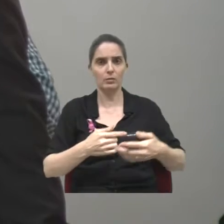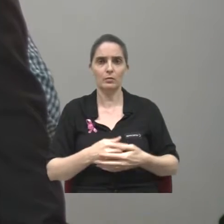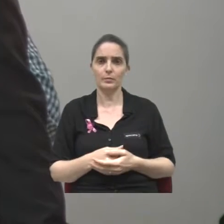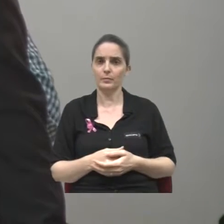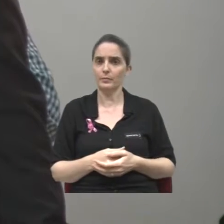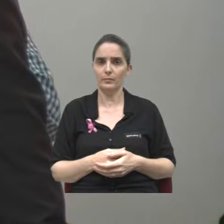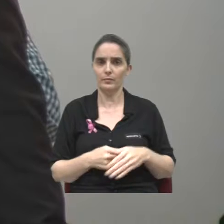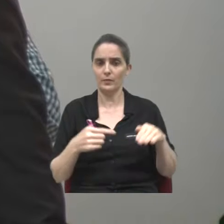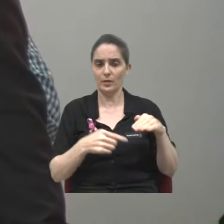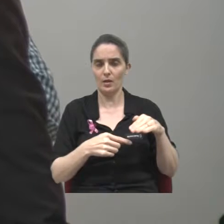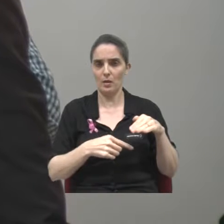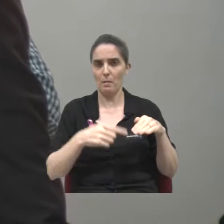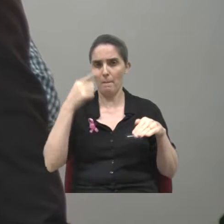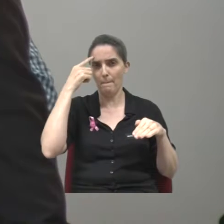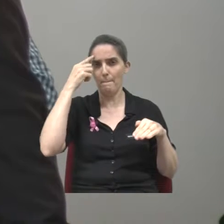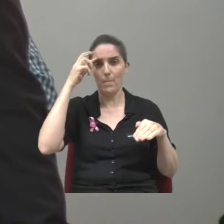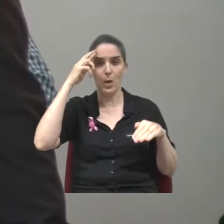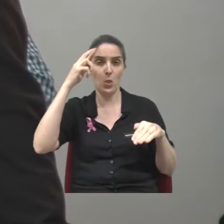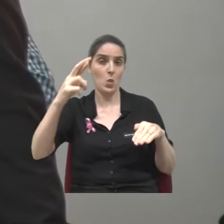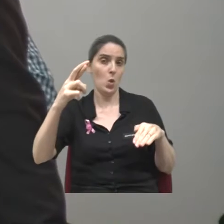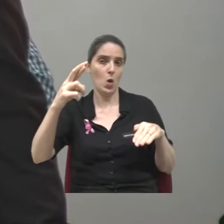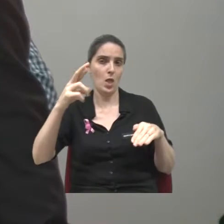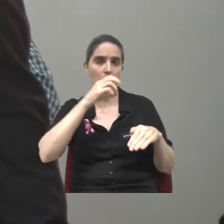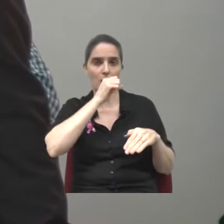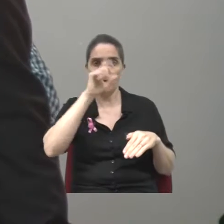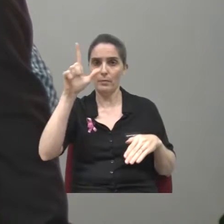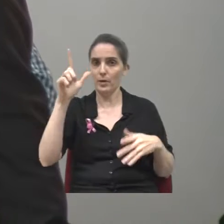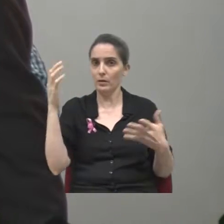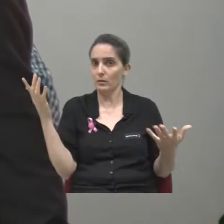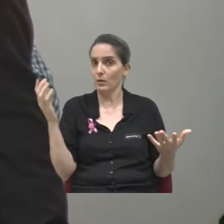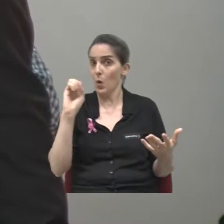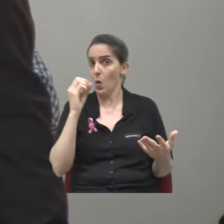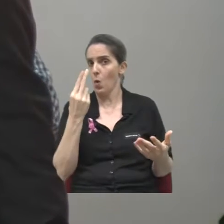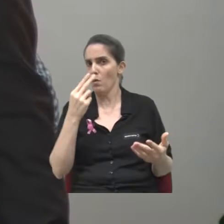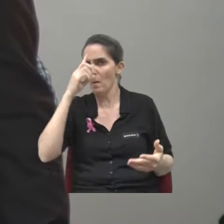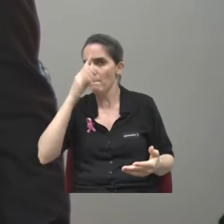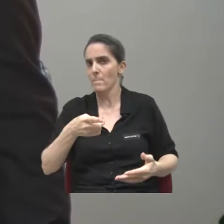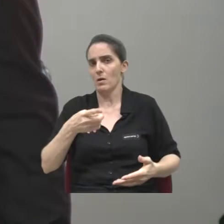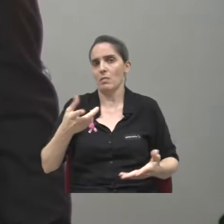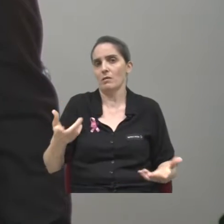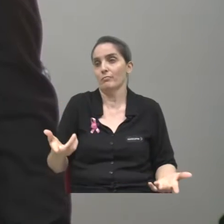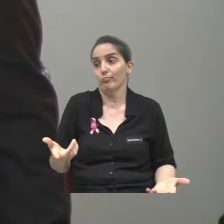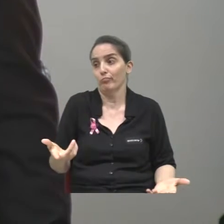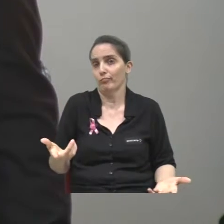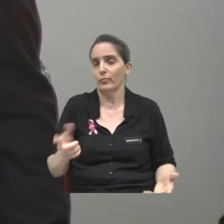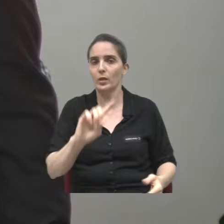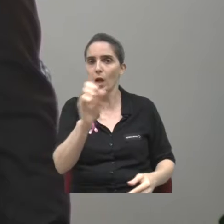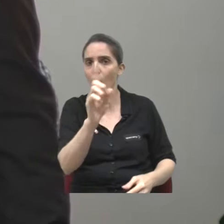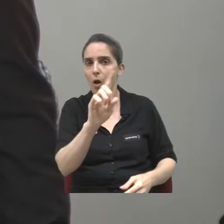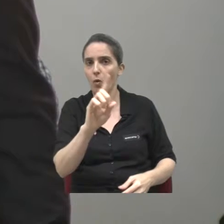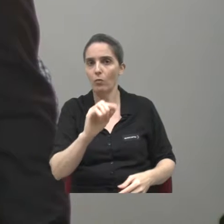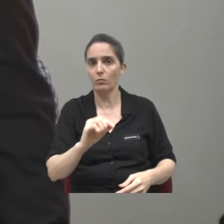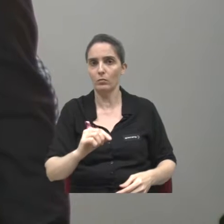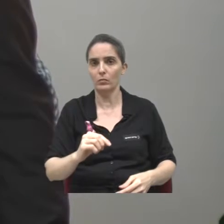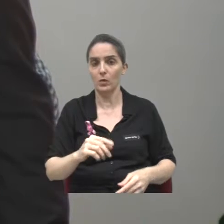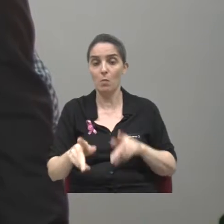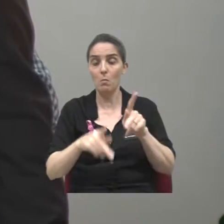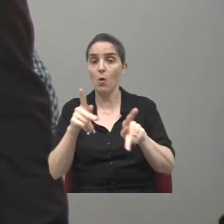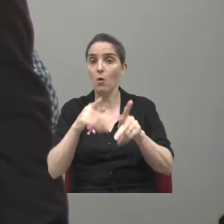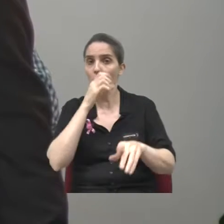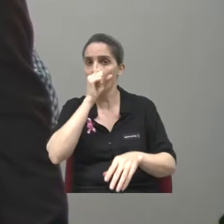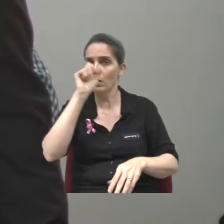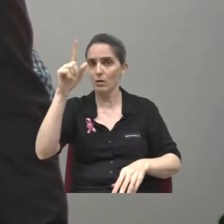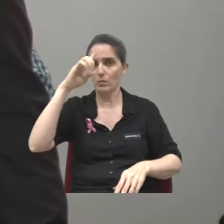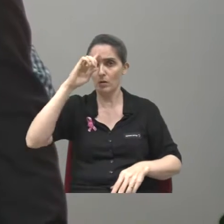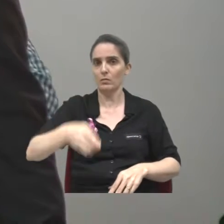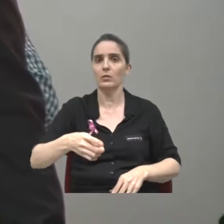Limeira. Ou de que manda em Limeira. Não, quem manda em Limeira são os limeirenses. E nós estamos aqui para representar eles.